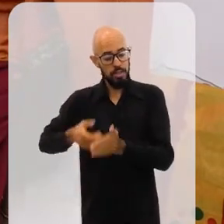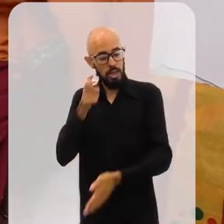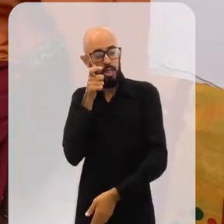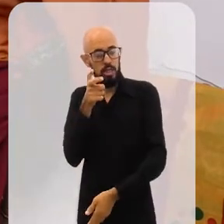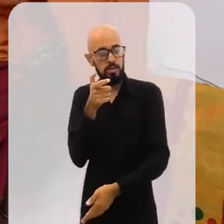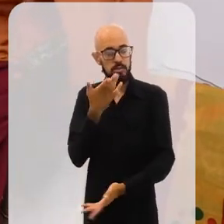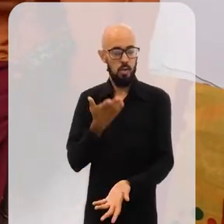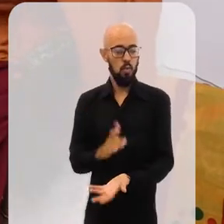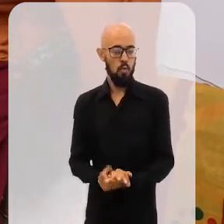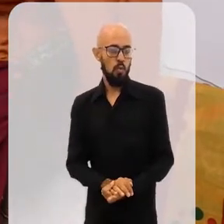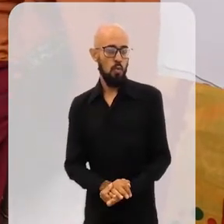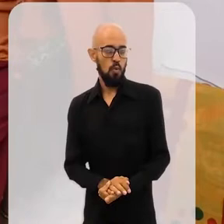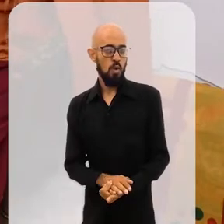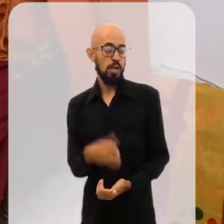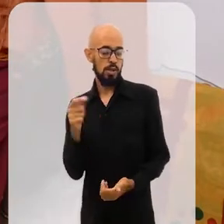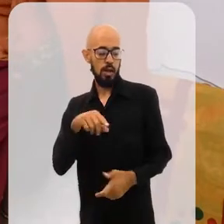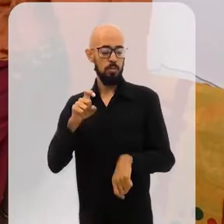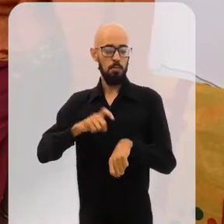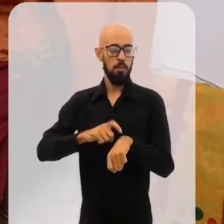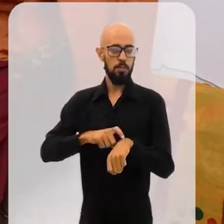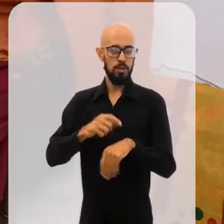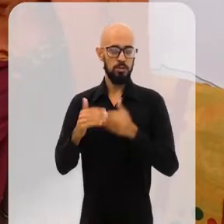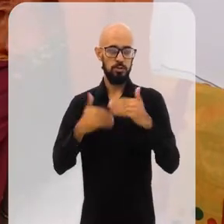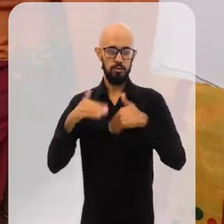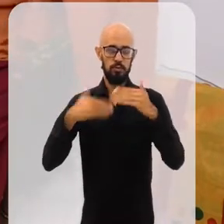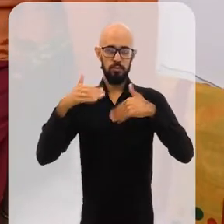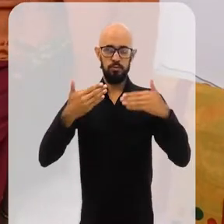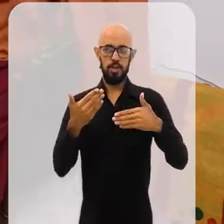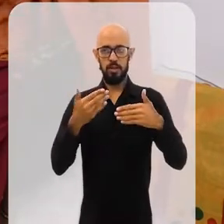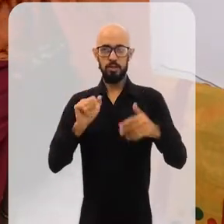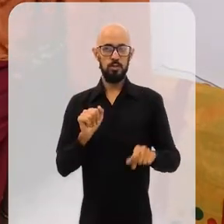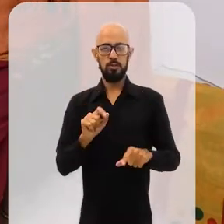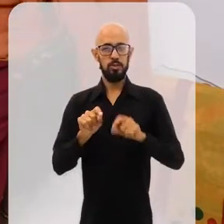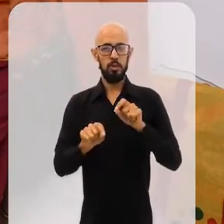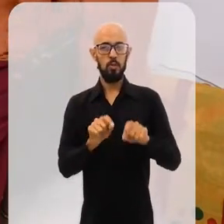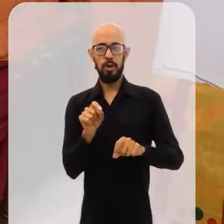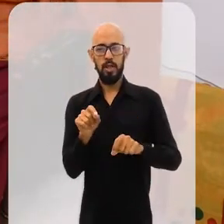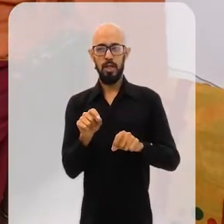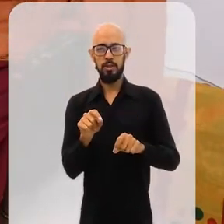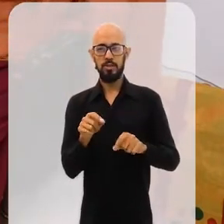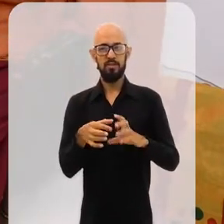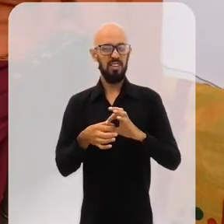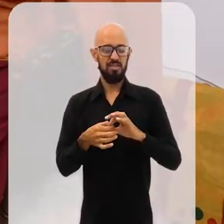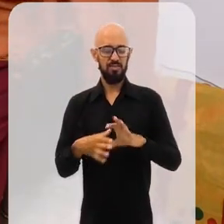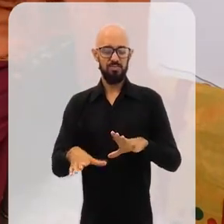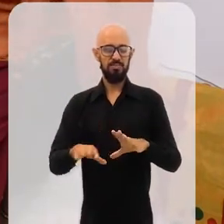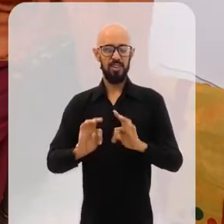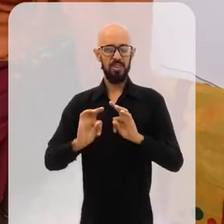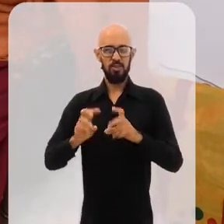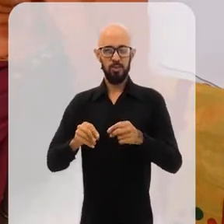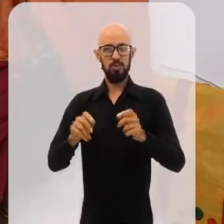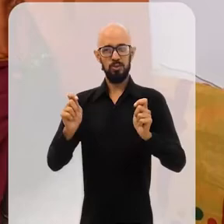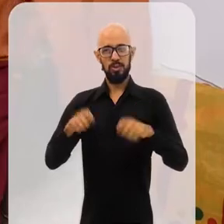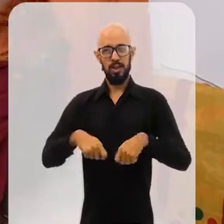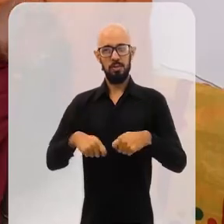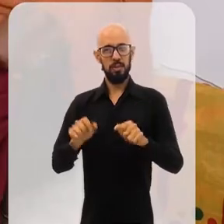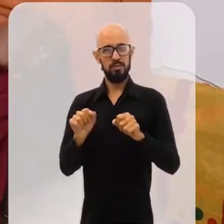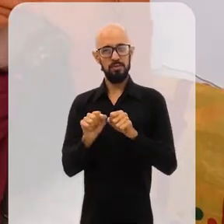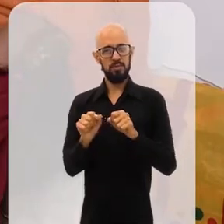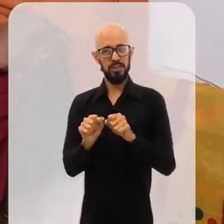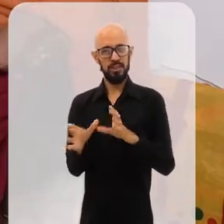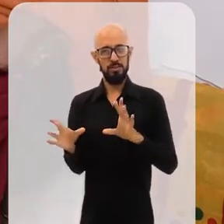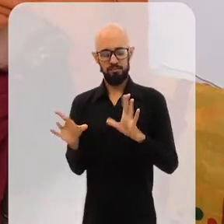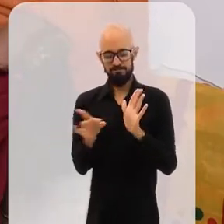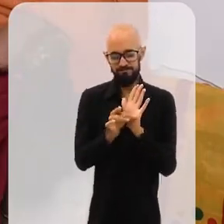atenção. Como eles estão num processo de desenvolvimento, desprendimento, eles vão desprendendo de tudo aquilo que possa gerar apego. Então